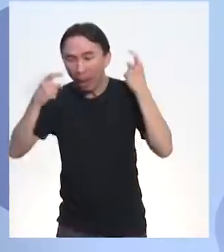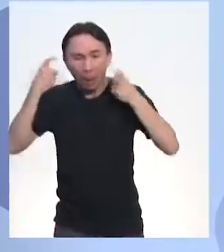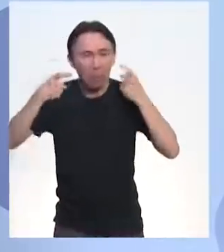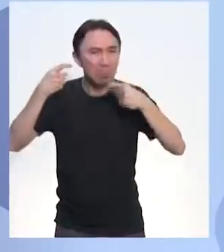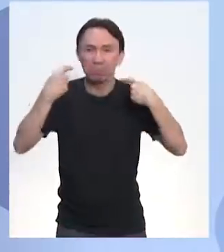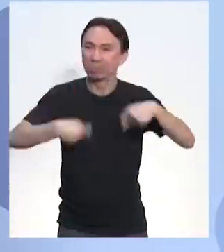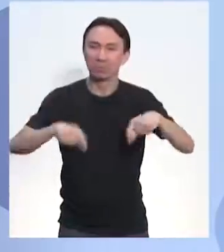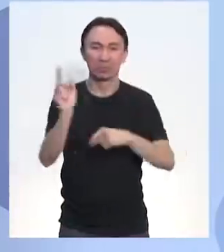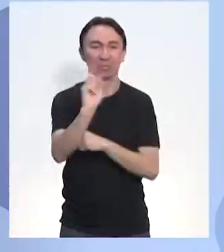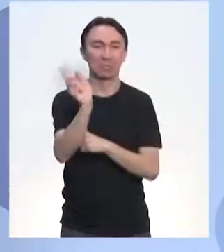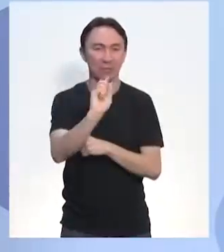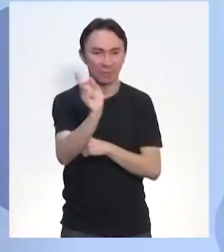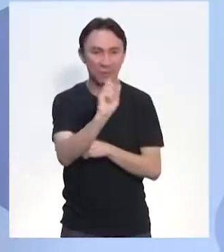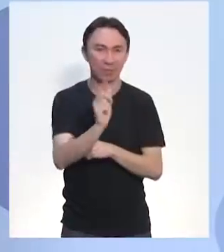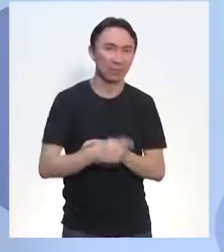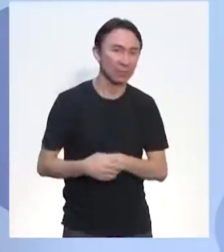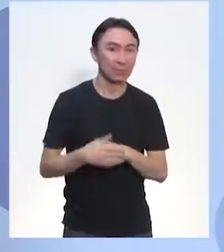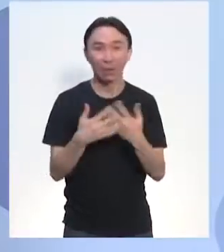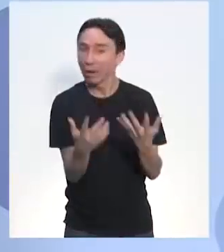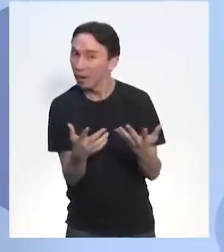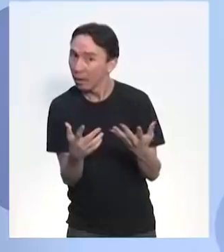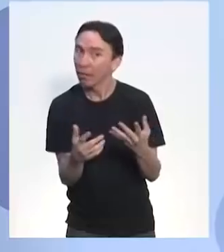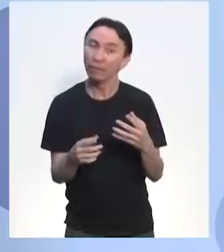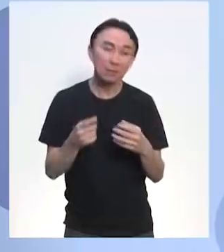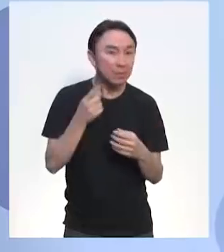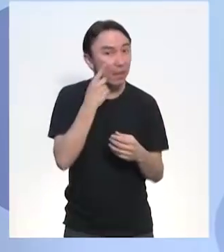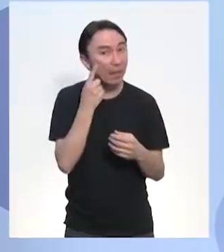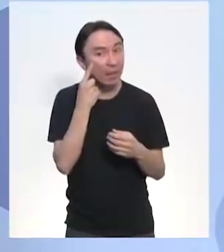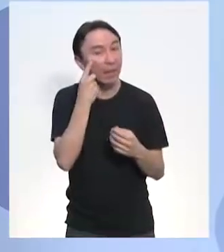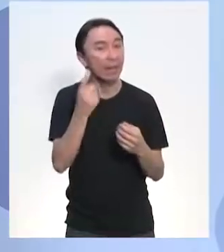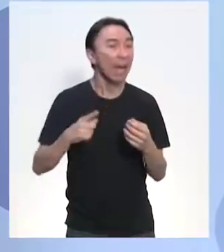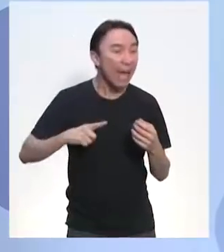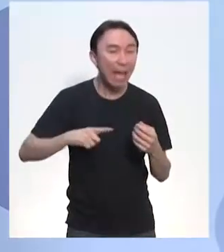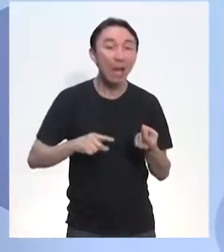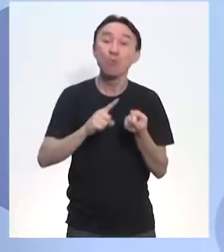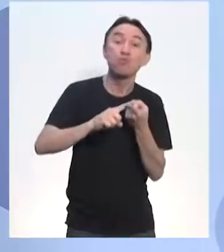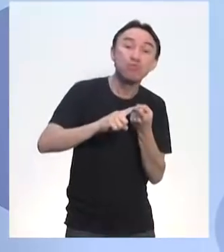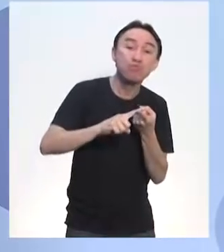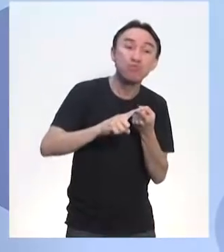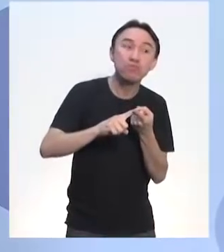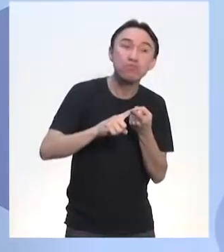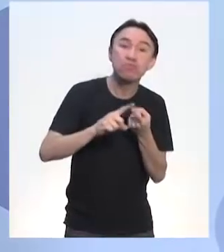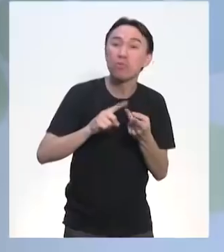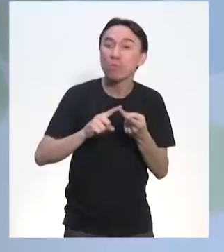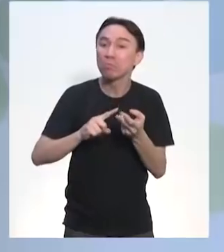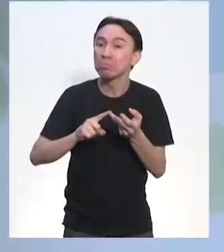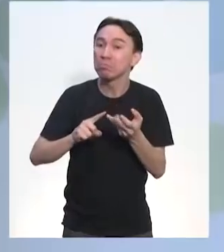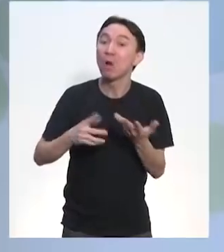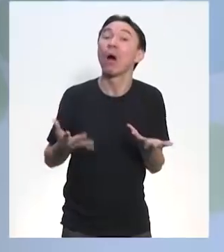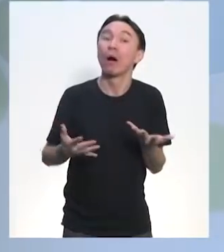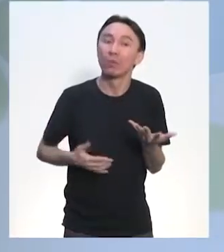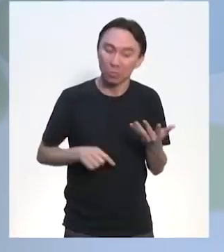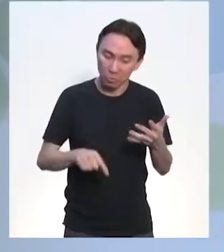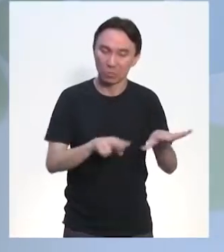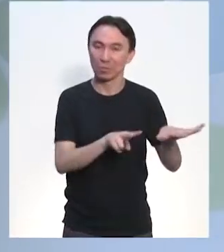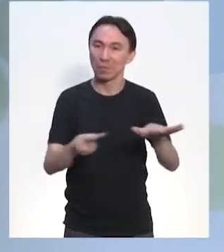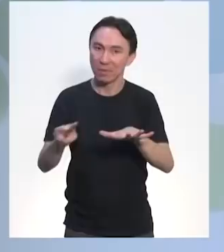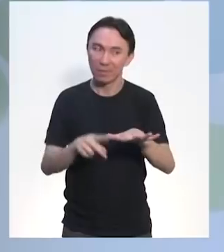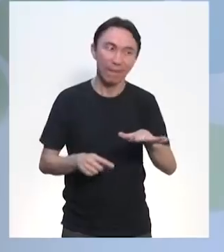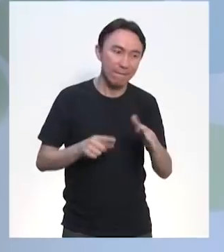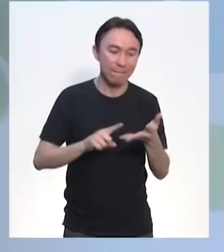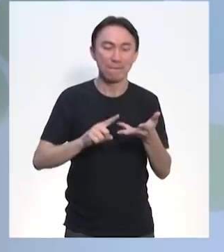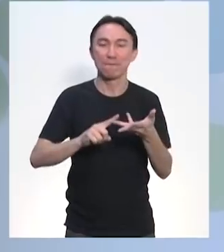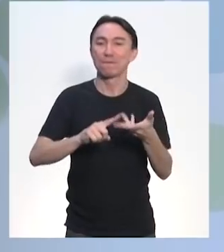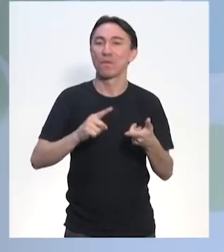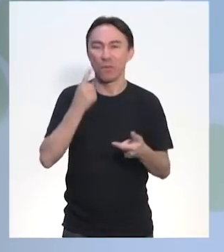será ou os, dependendo da situação, desafios da semana. Isso aí. E como que vai funcionar, né? Pode pôr